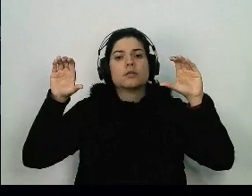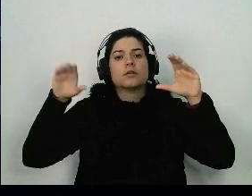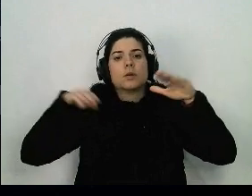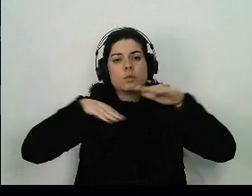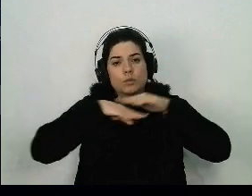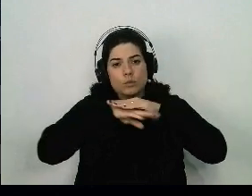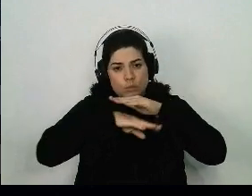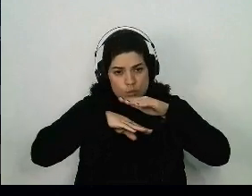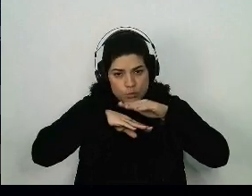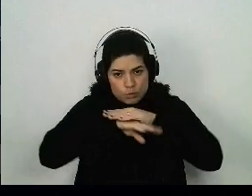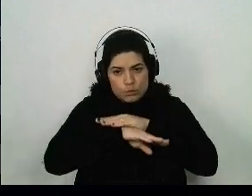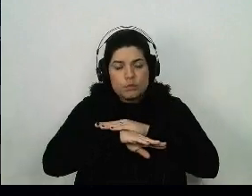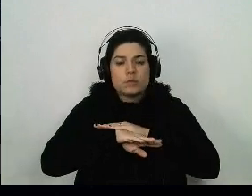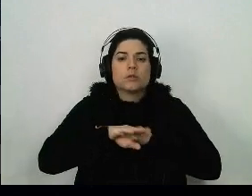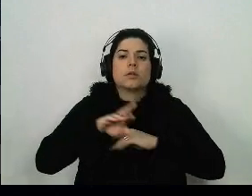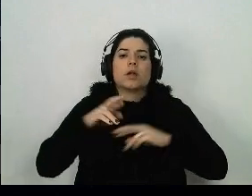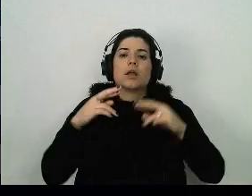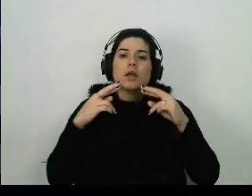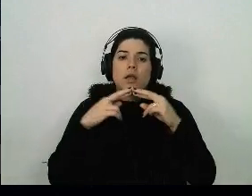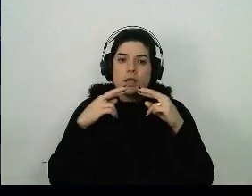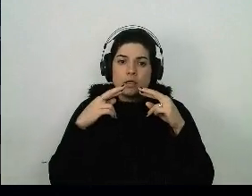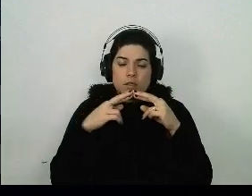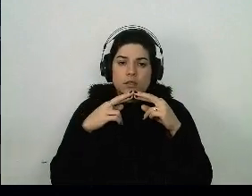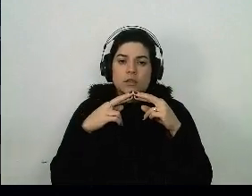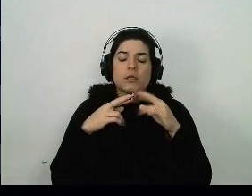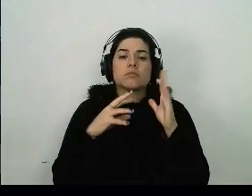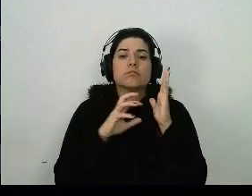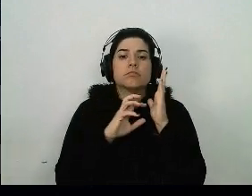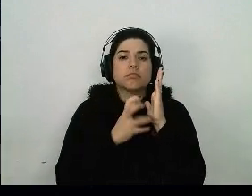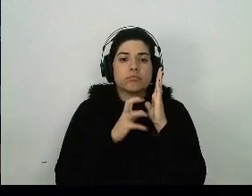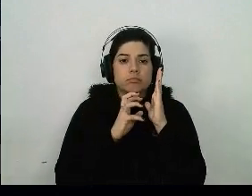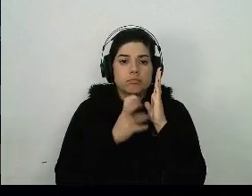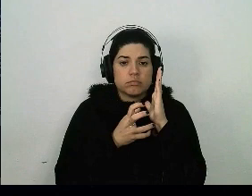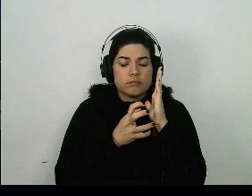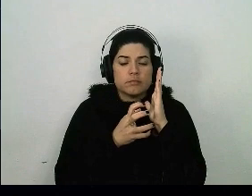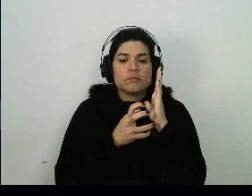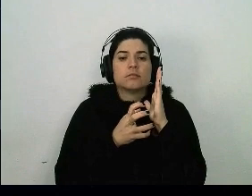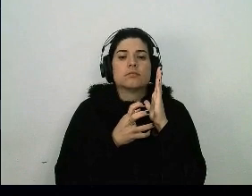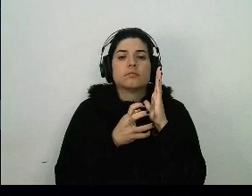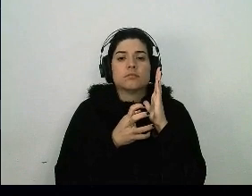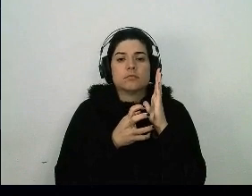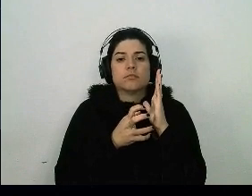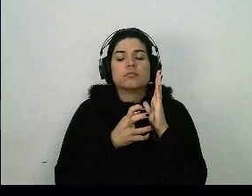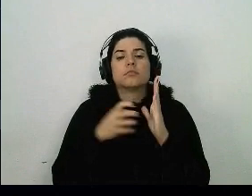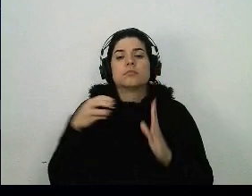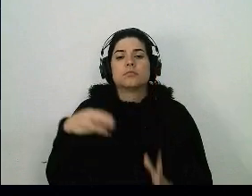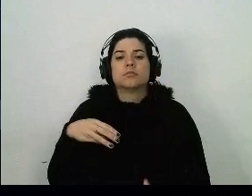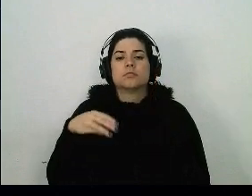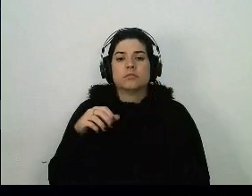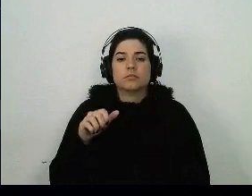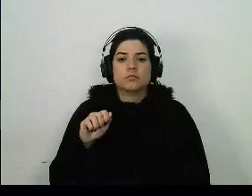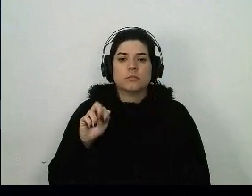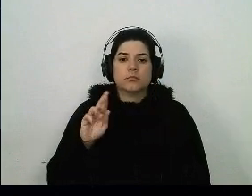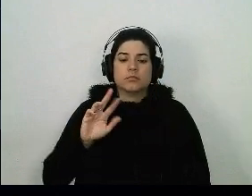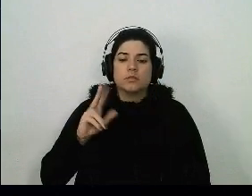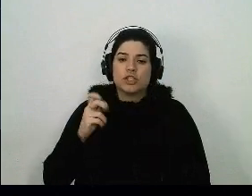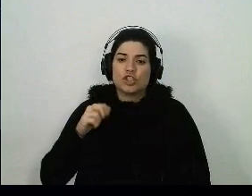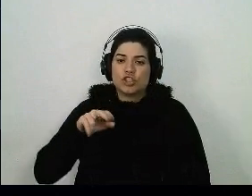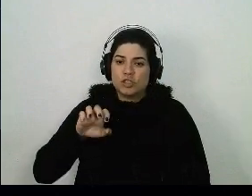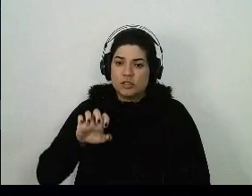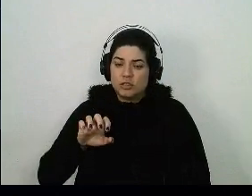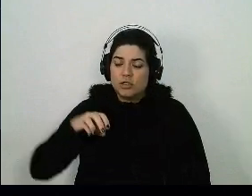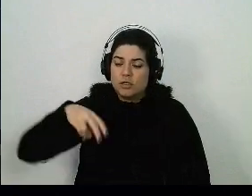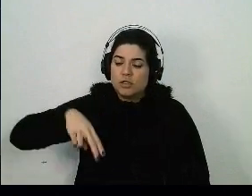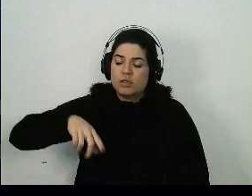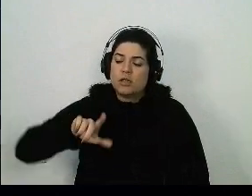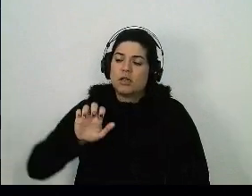redes, banco de dados em si, machine learning, inteligência artificial. Assim como